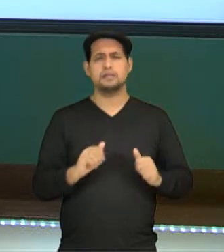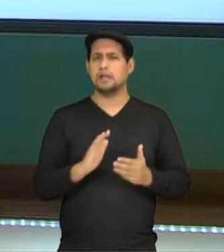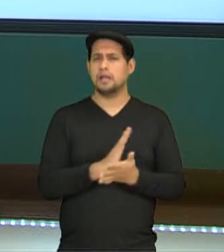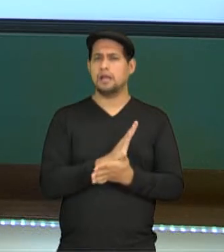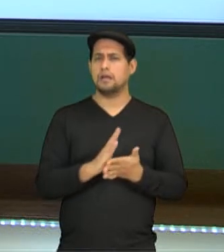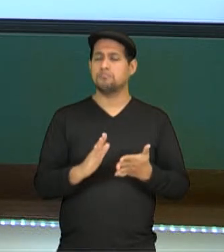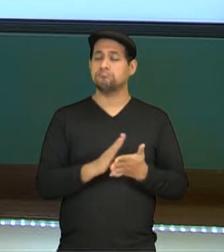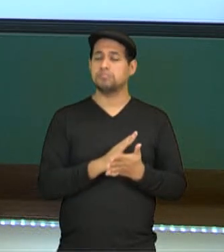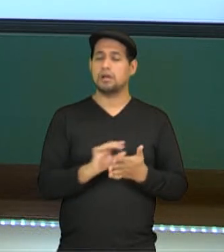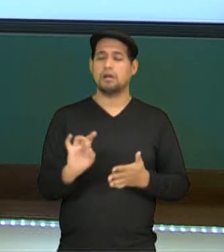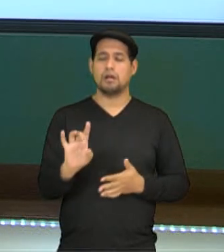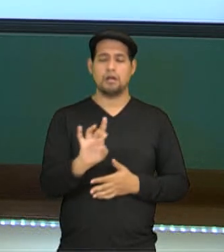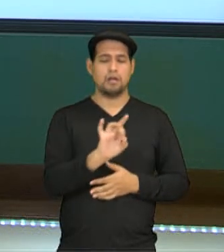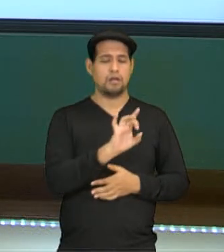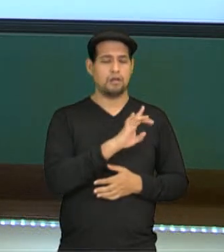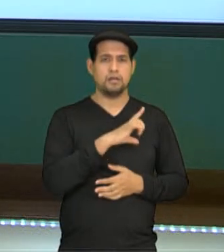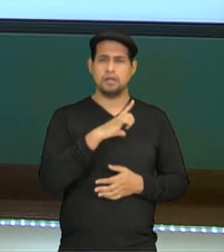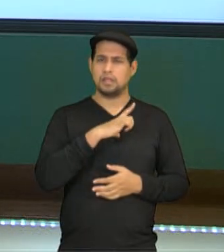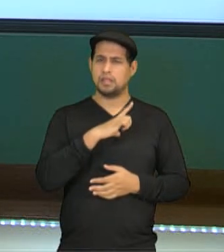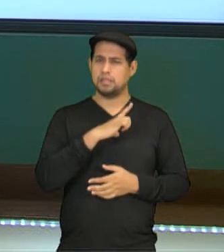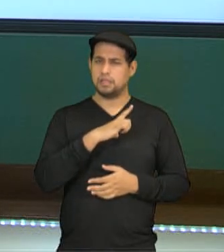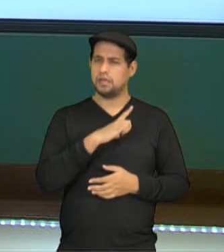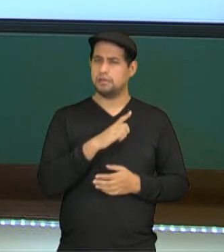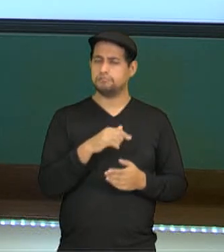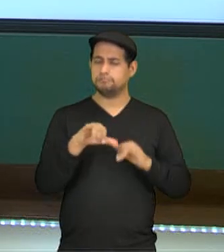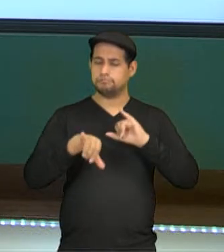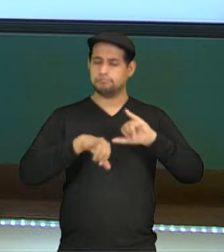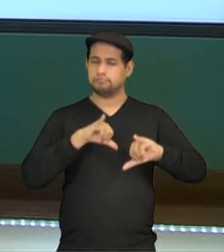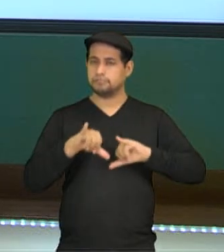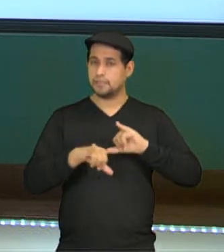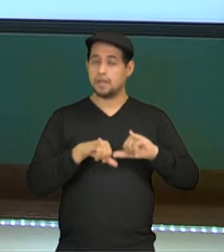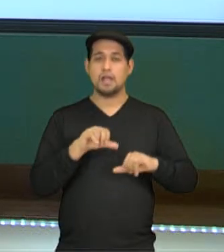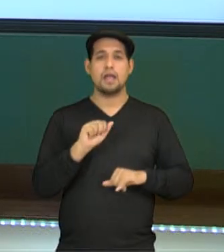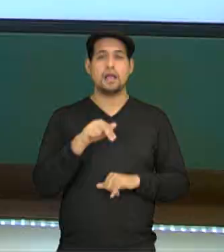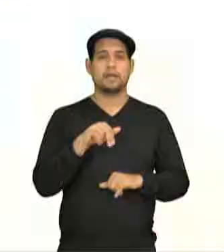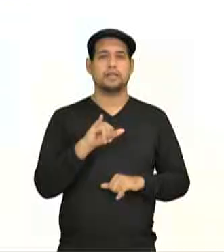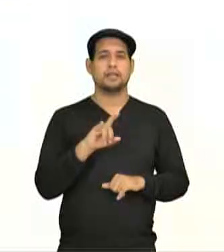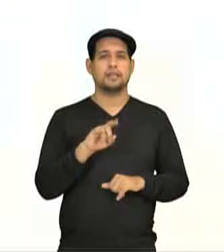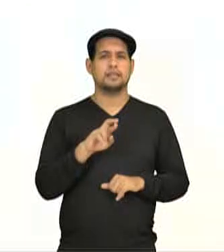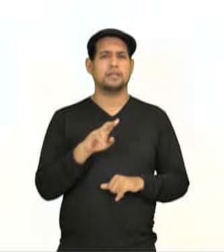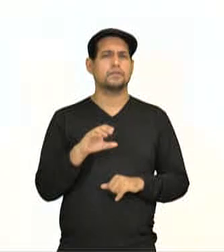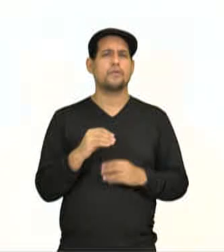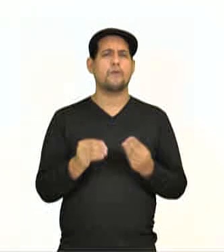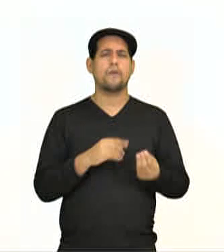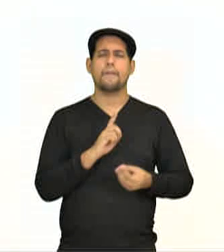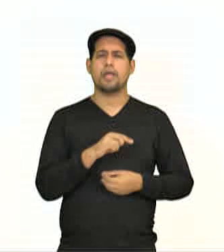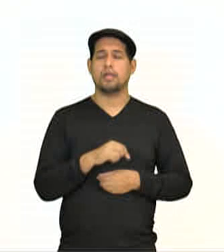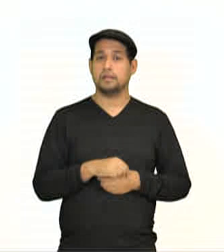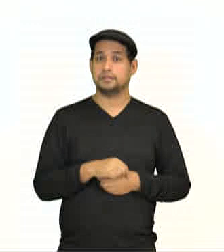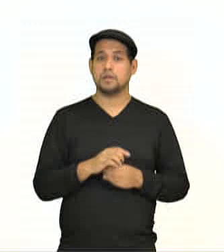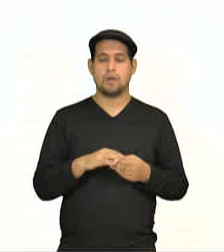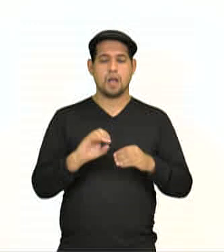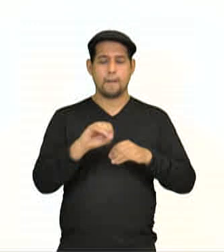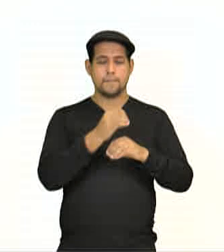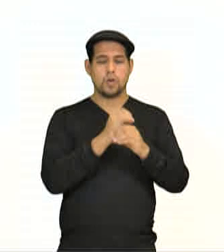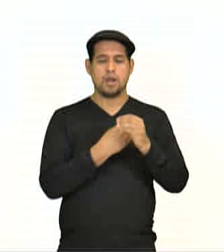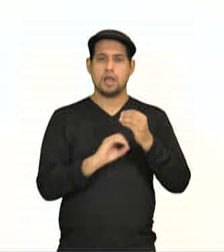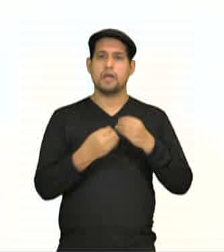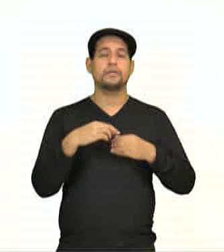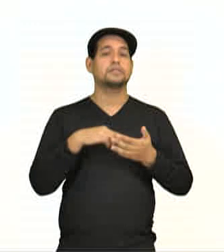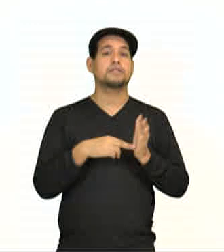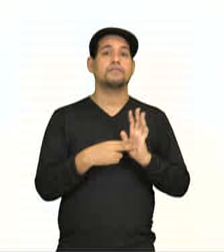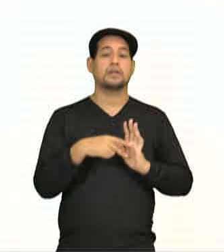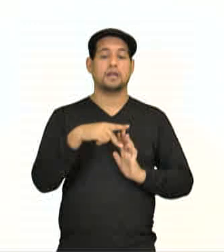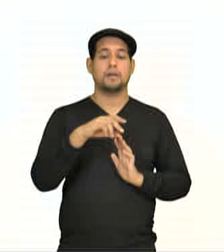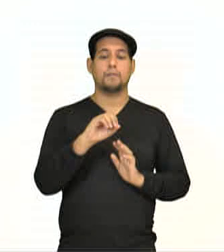algumas propriedades dessas substâncias químicas, dos anidridos. As moléculas dos anidridos são polares,